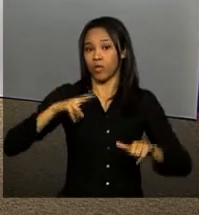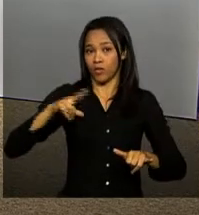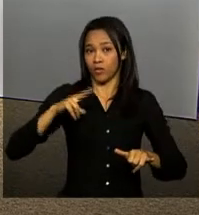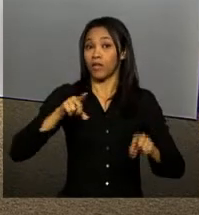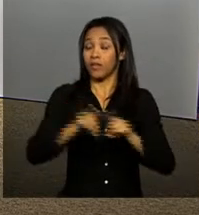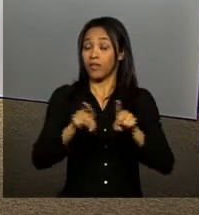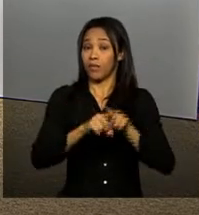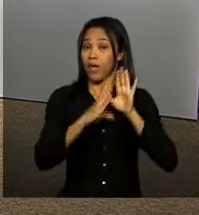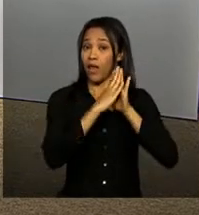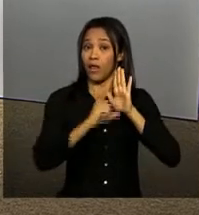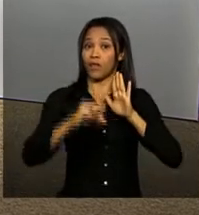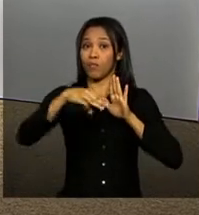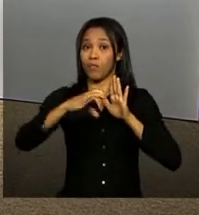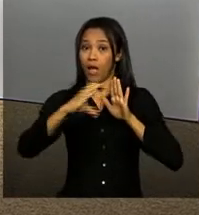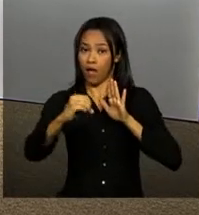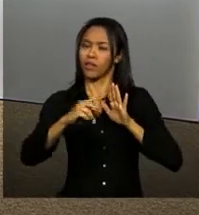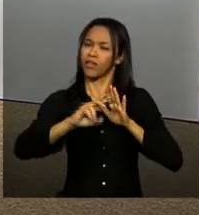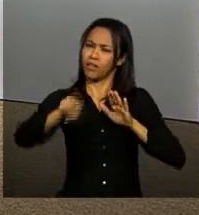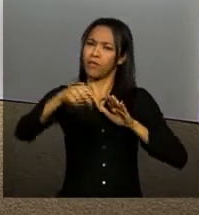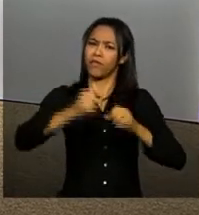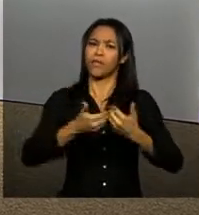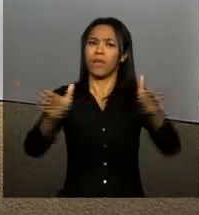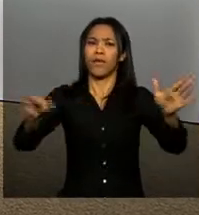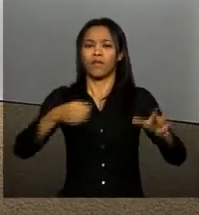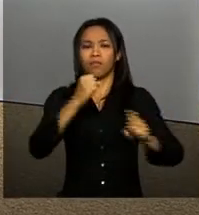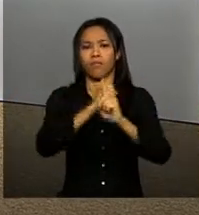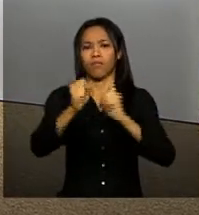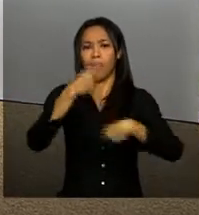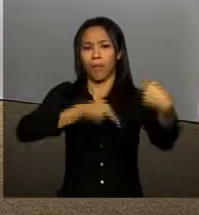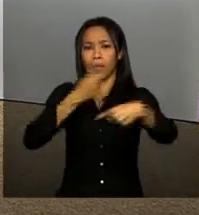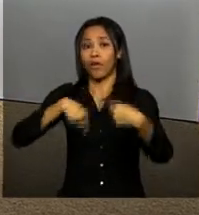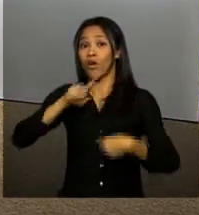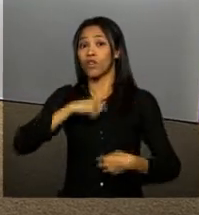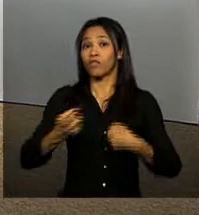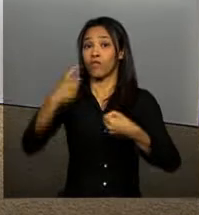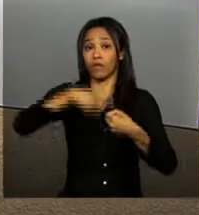serão agora debatidos pela sociedade. Nós podemos voltar a qualquer